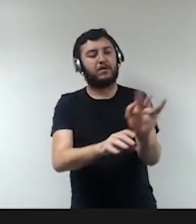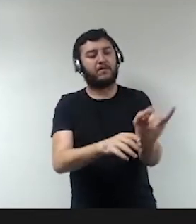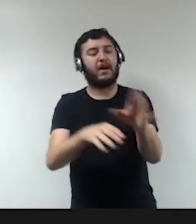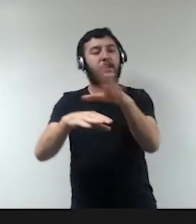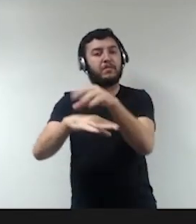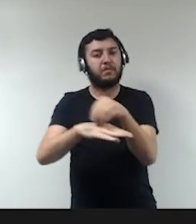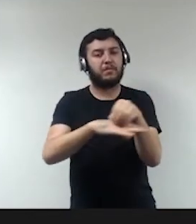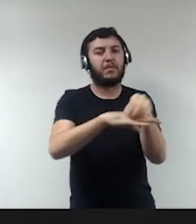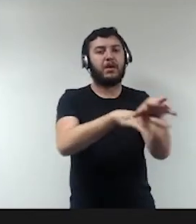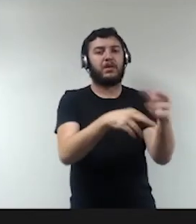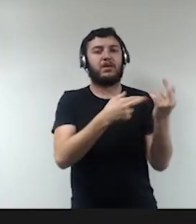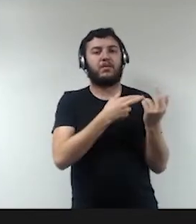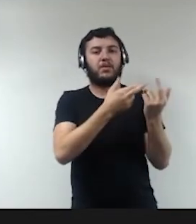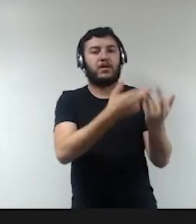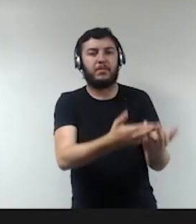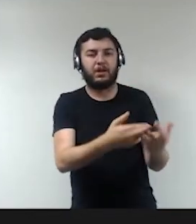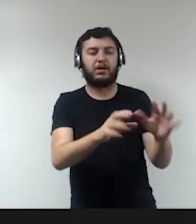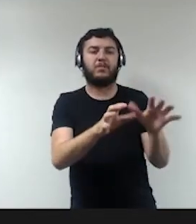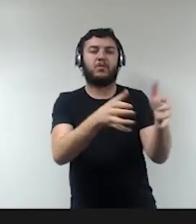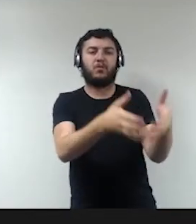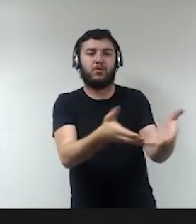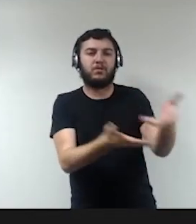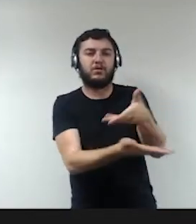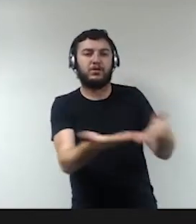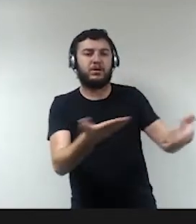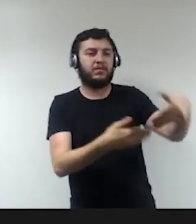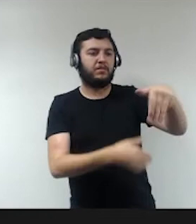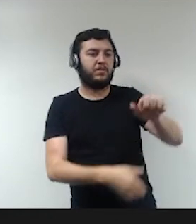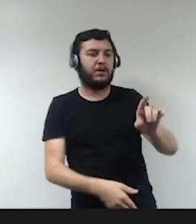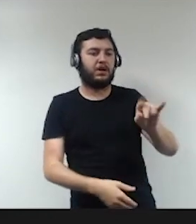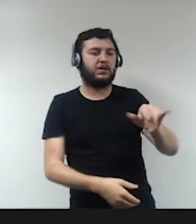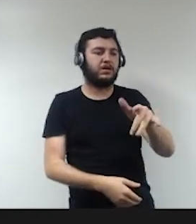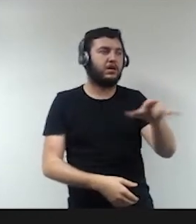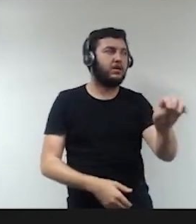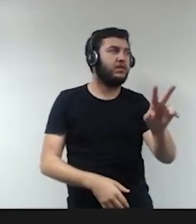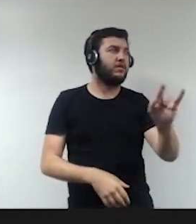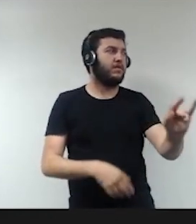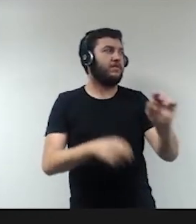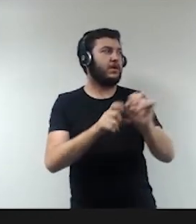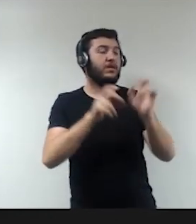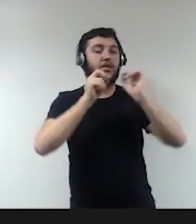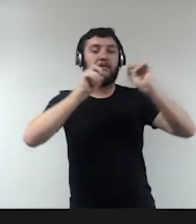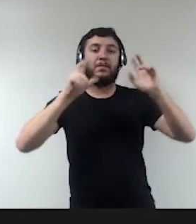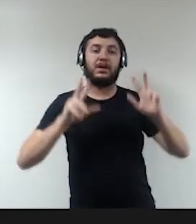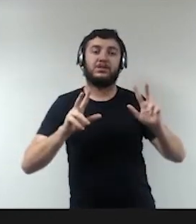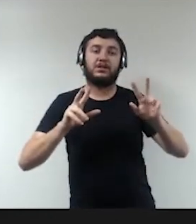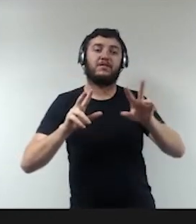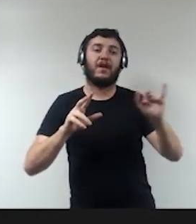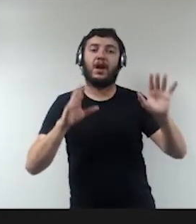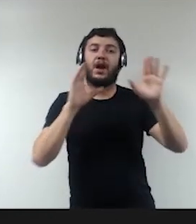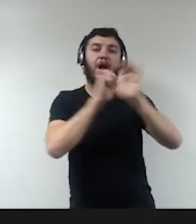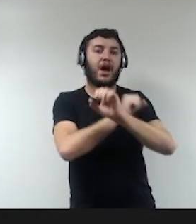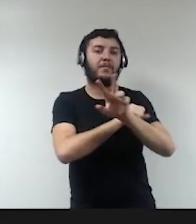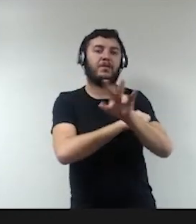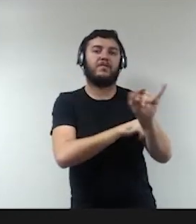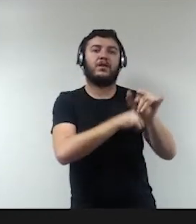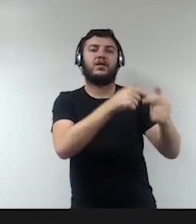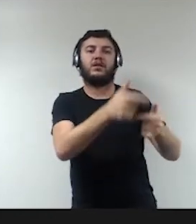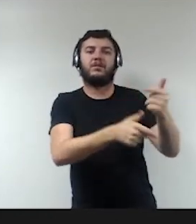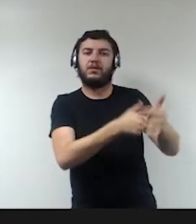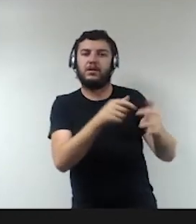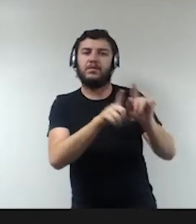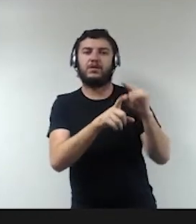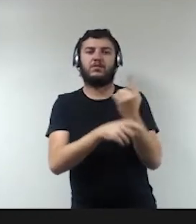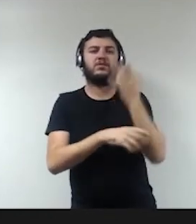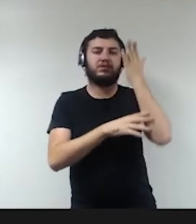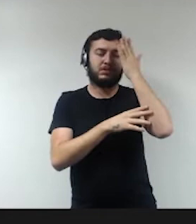mediação, já com o mediador com uma grande expertise. Nós temos um grupo bem